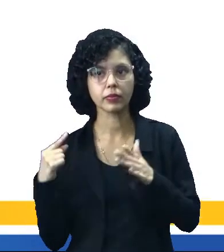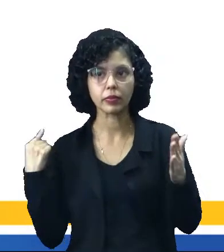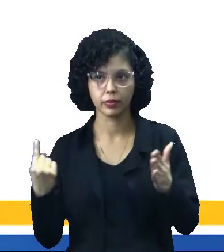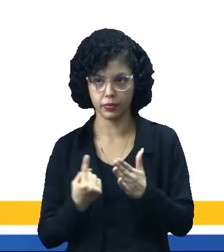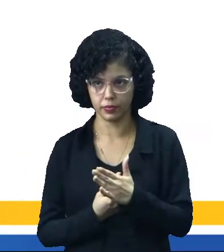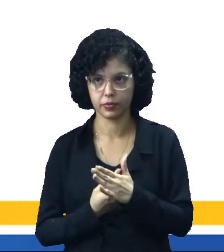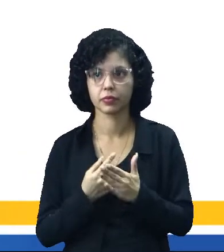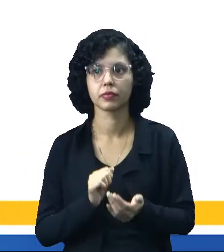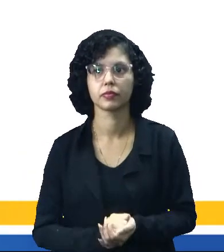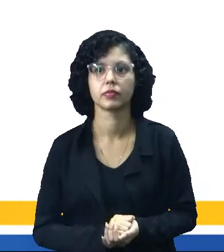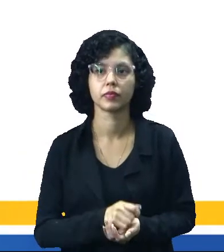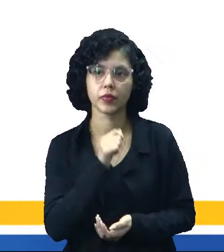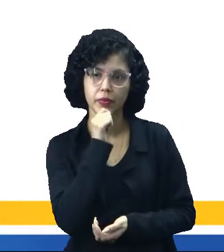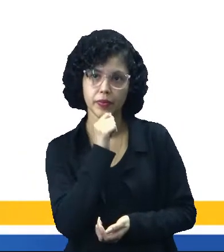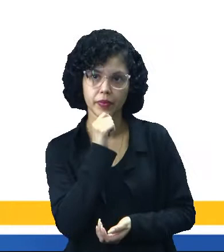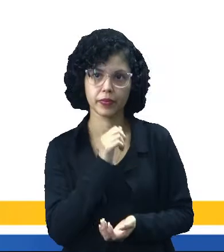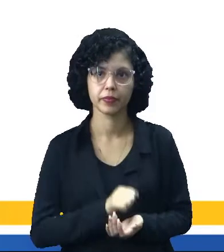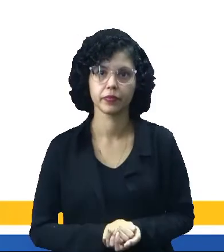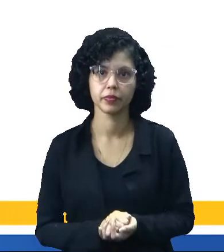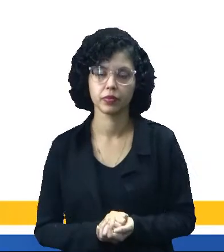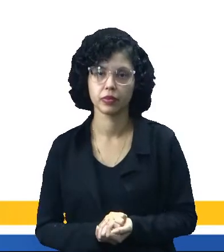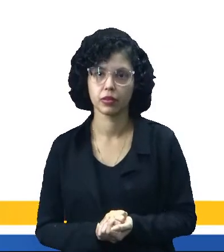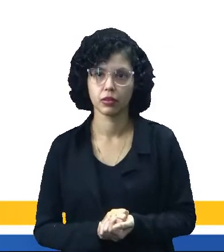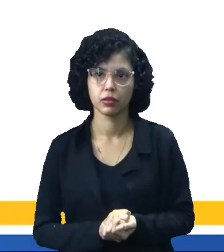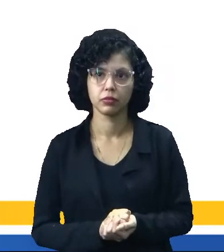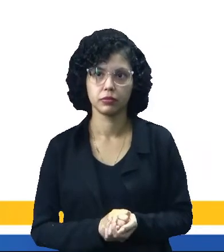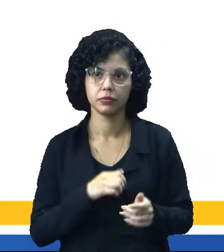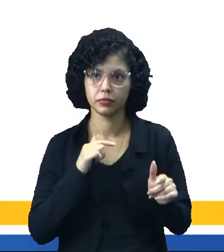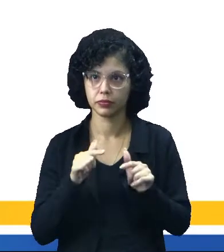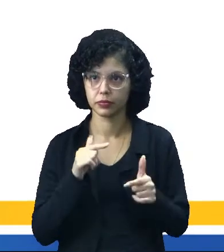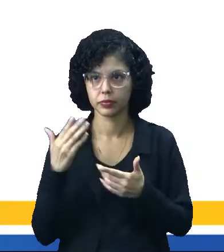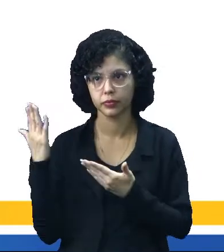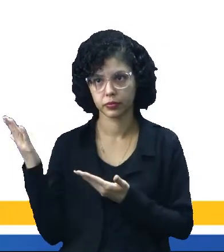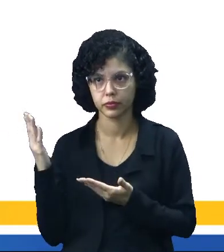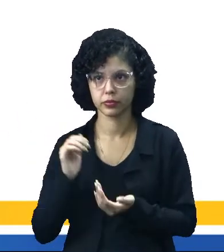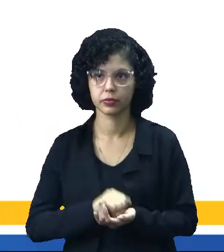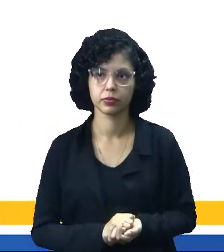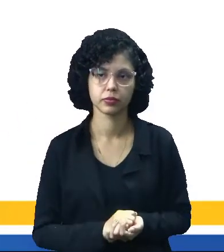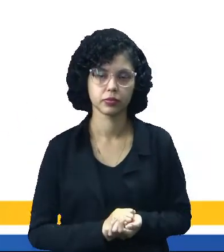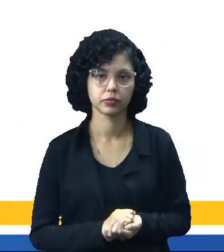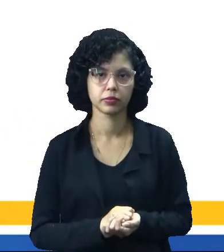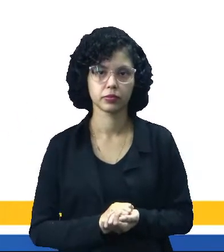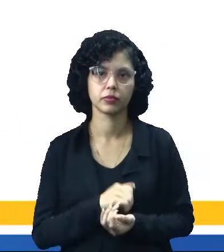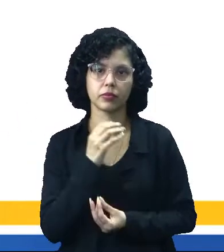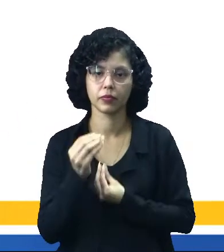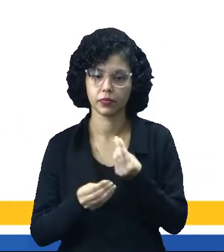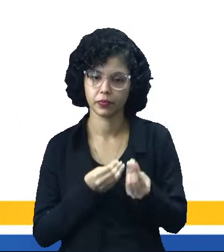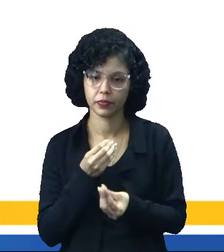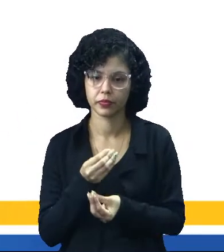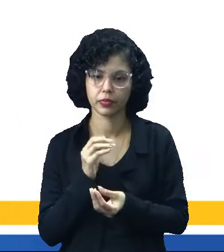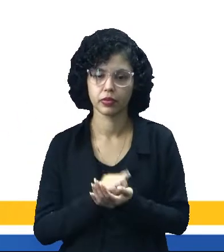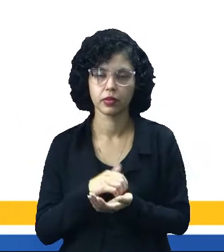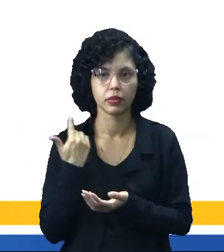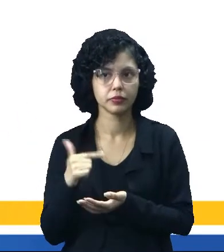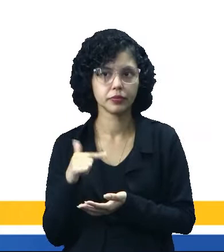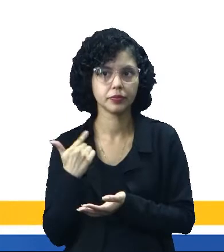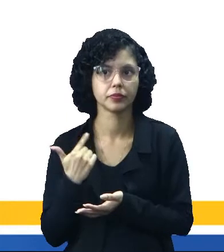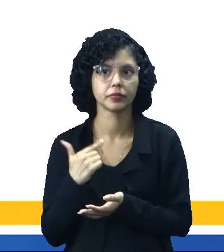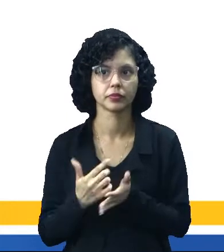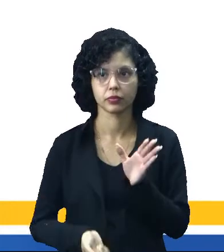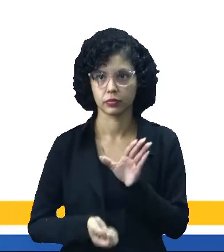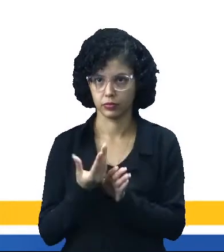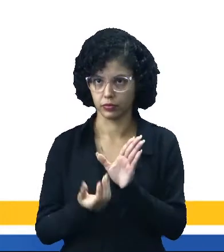aí nesse mercado de trabalho, seria, né, o proletariado, os trabalhadores. Como os proletários não têm meios